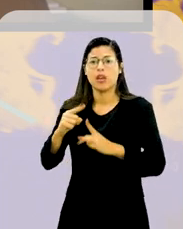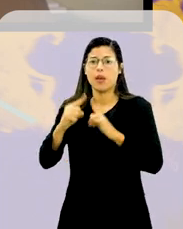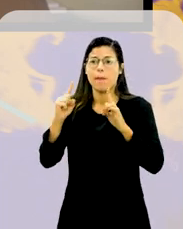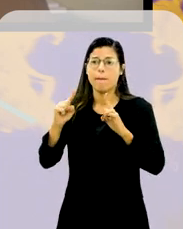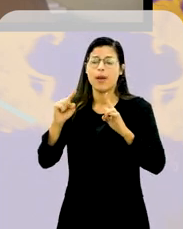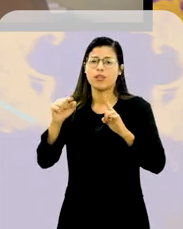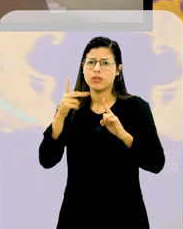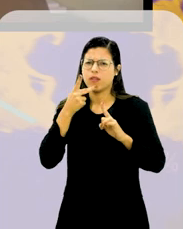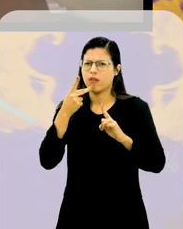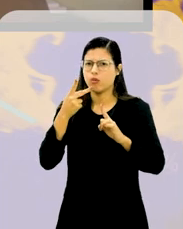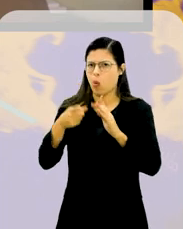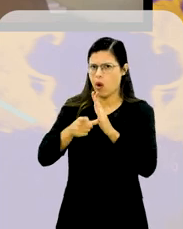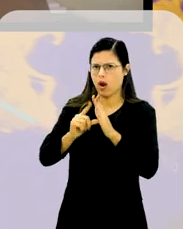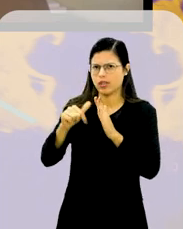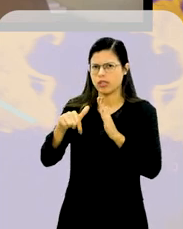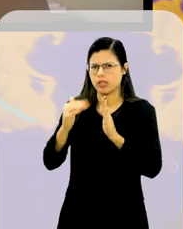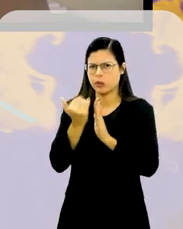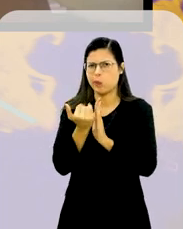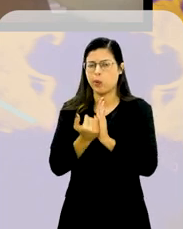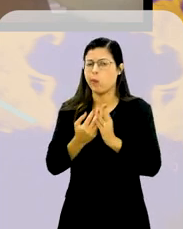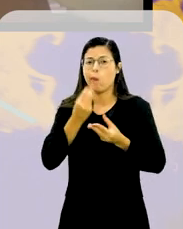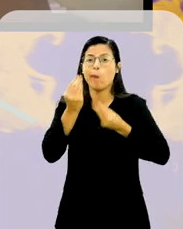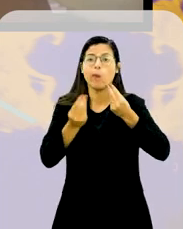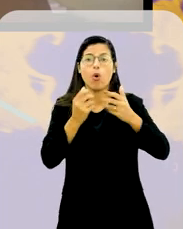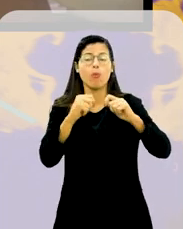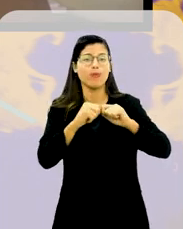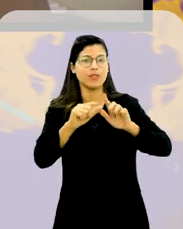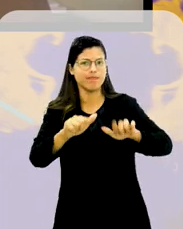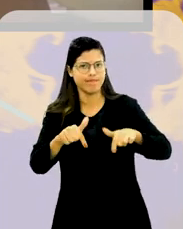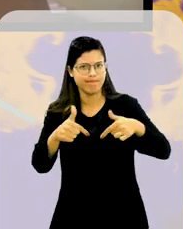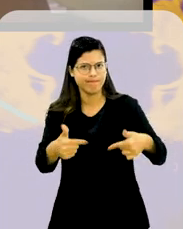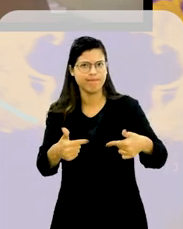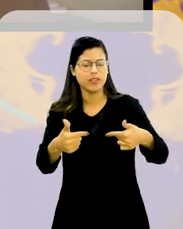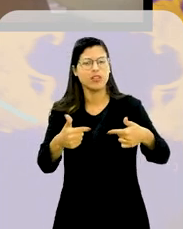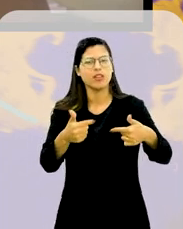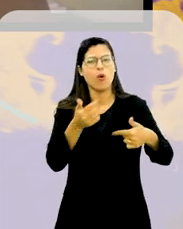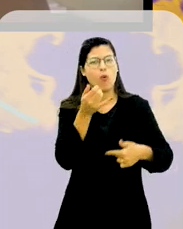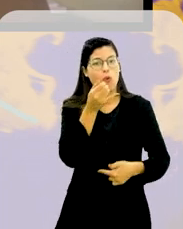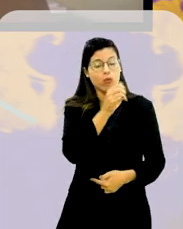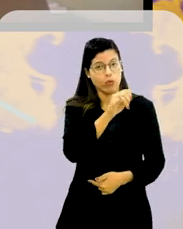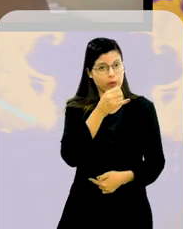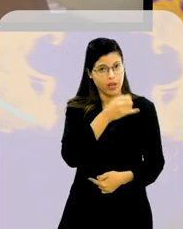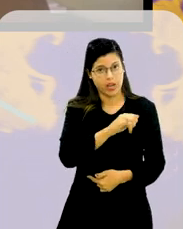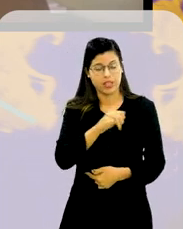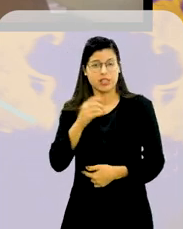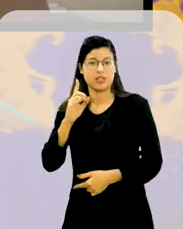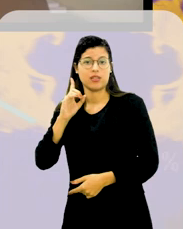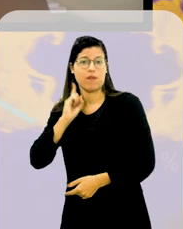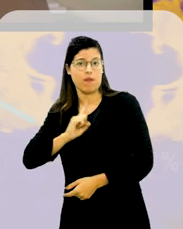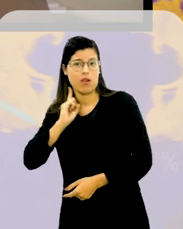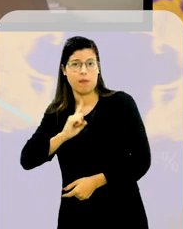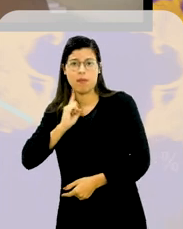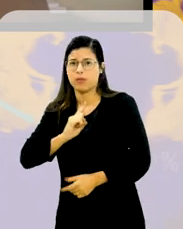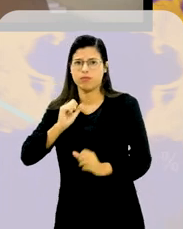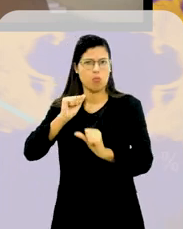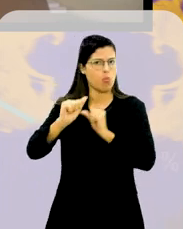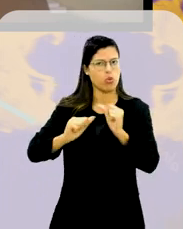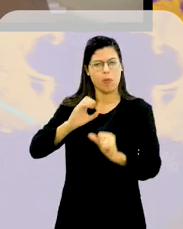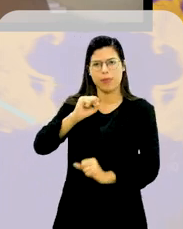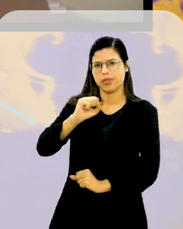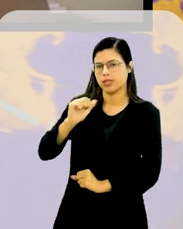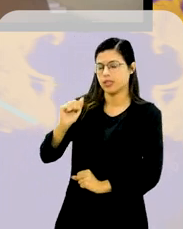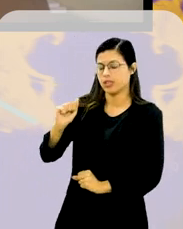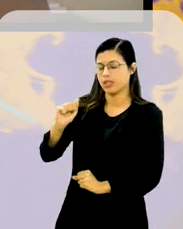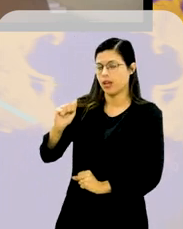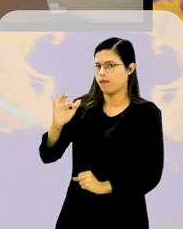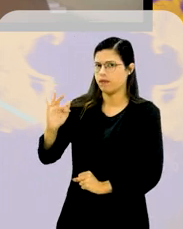disse recentemente agora no Arena tem que saber como fazer a dupla flaflu até agora não se transformou em